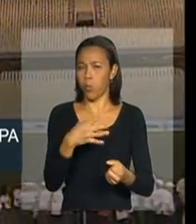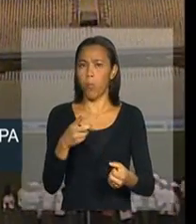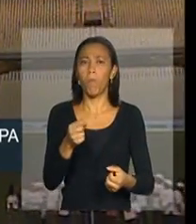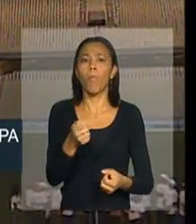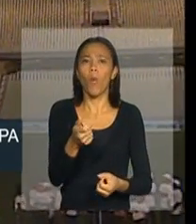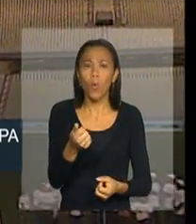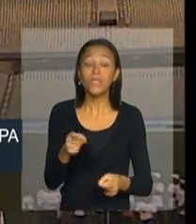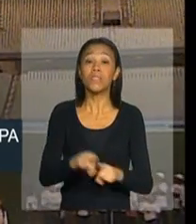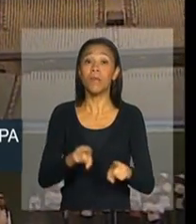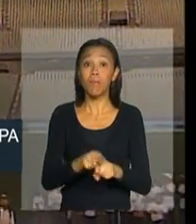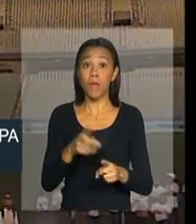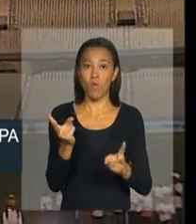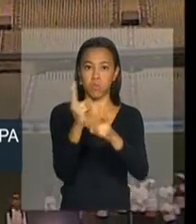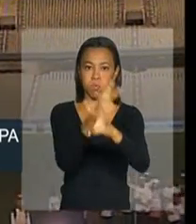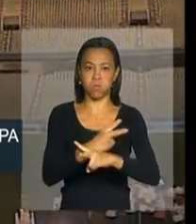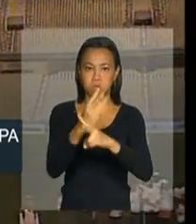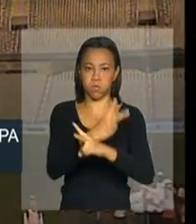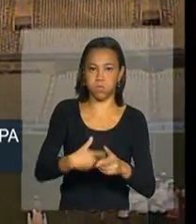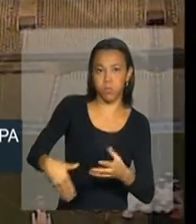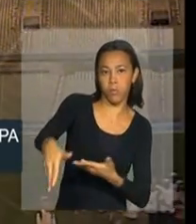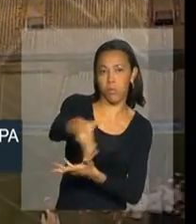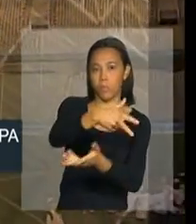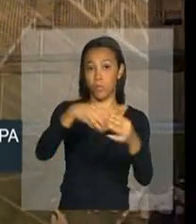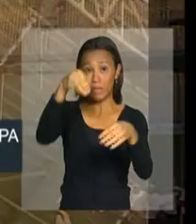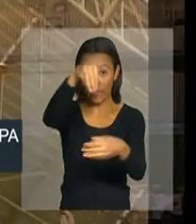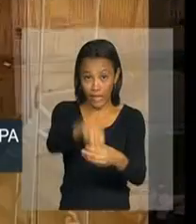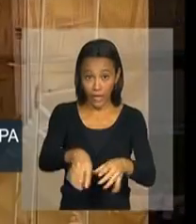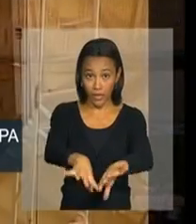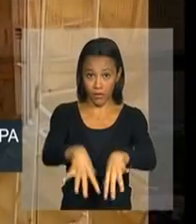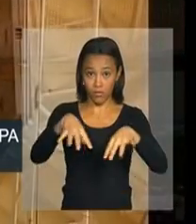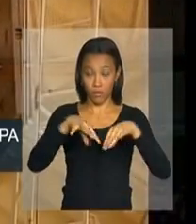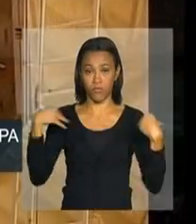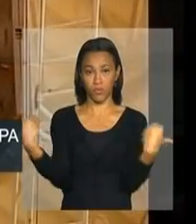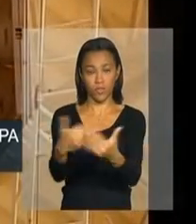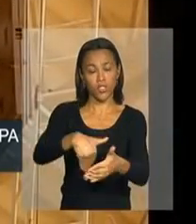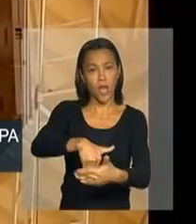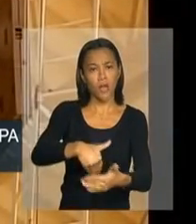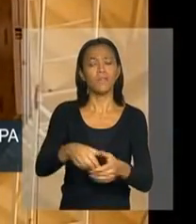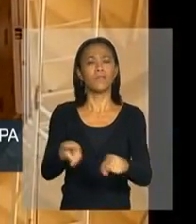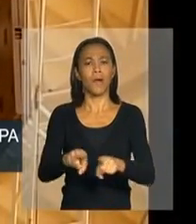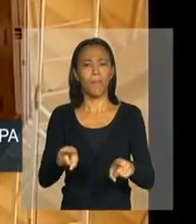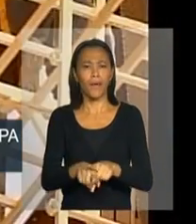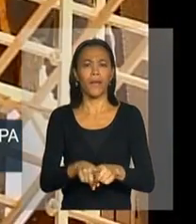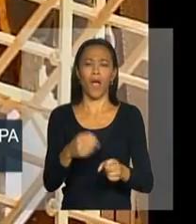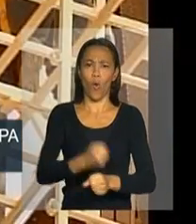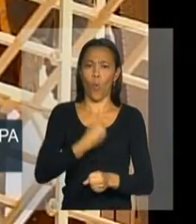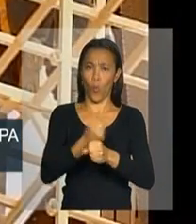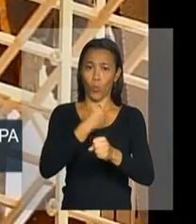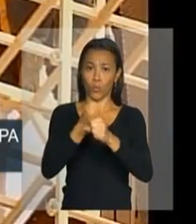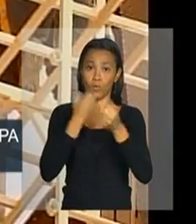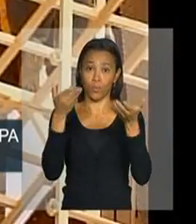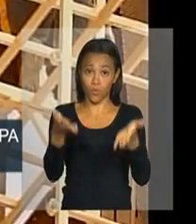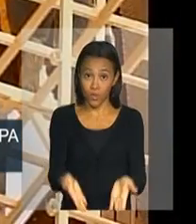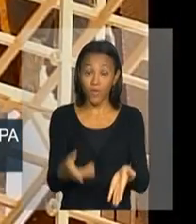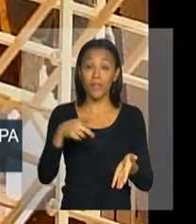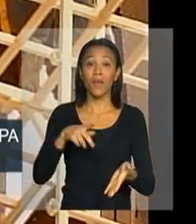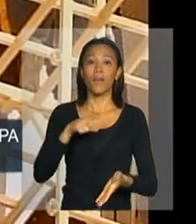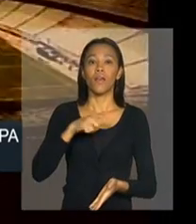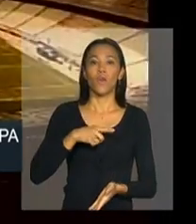maior circulação de ar. O estádio também tem uma estrutura de